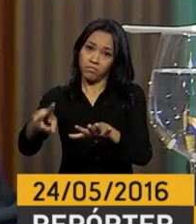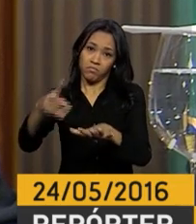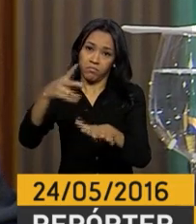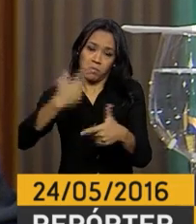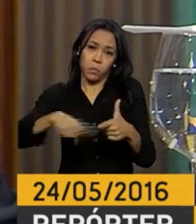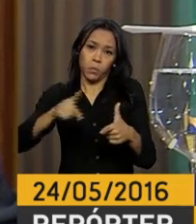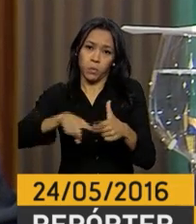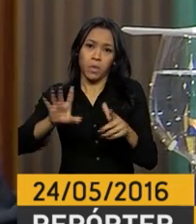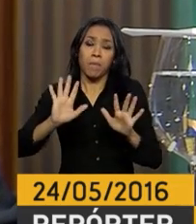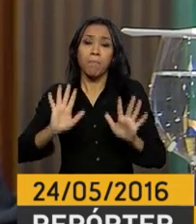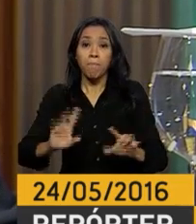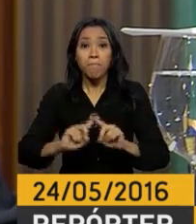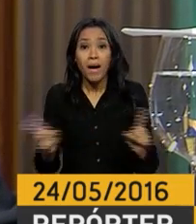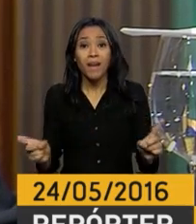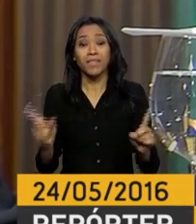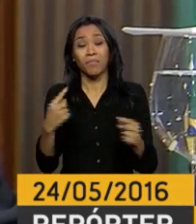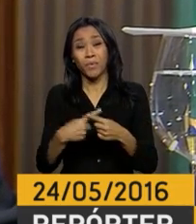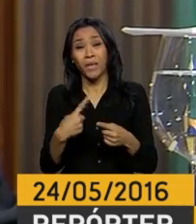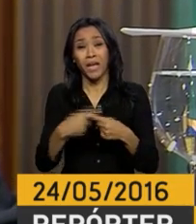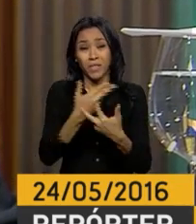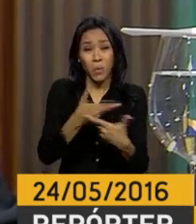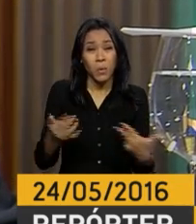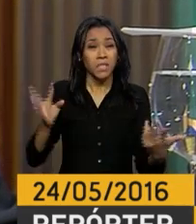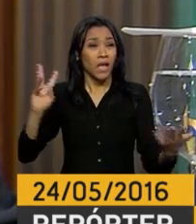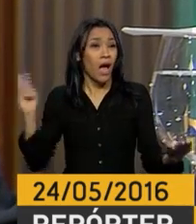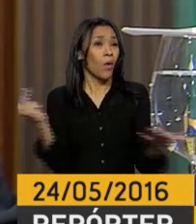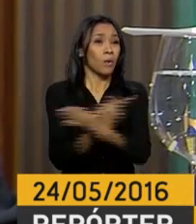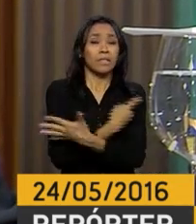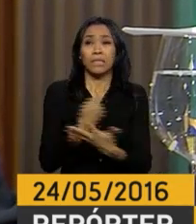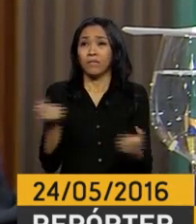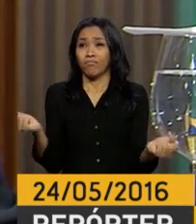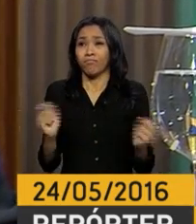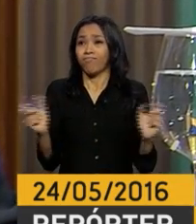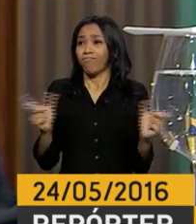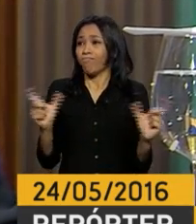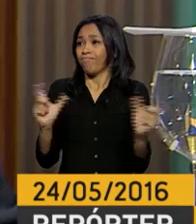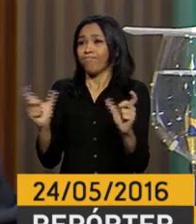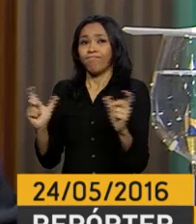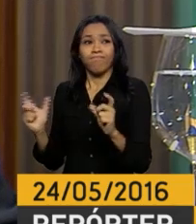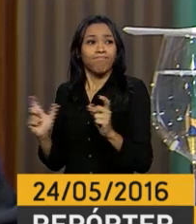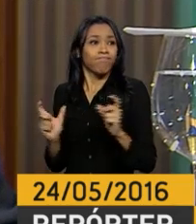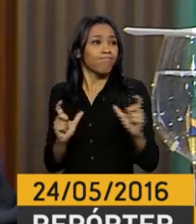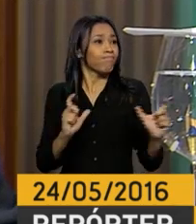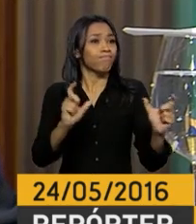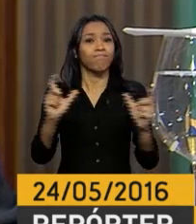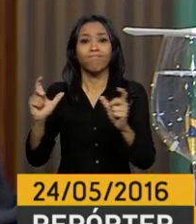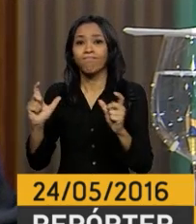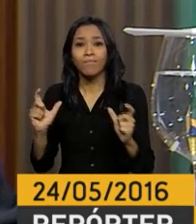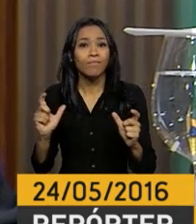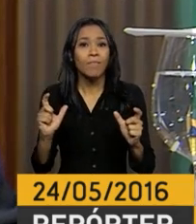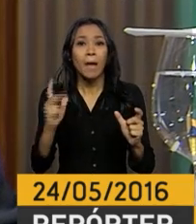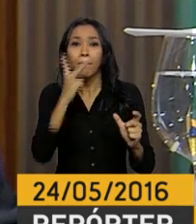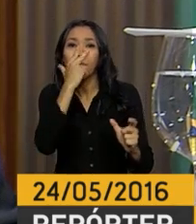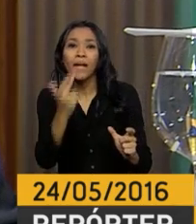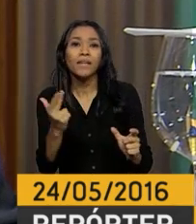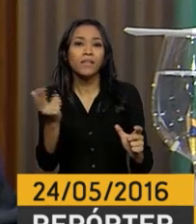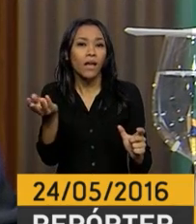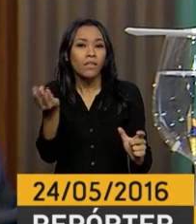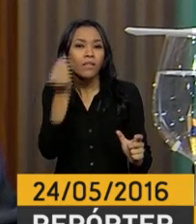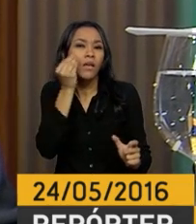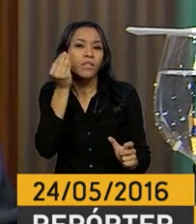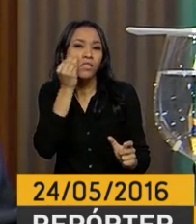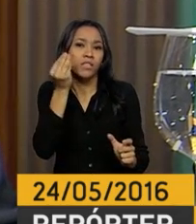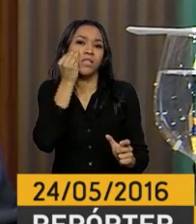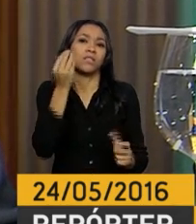Mas é que as coisas estão postas de uma maneira que todos querem testar as instituições